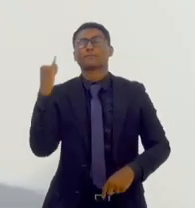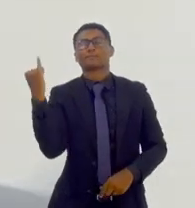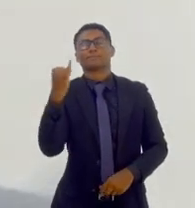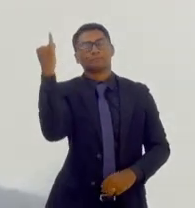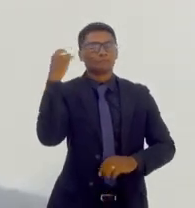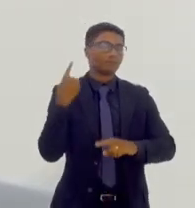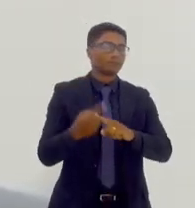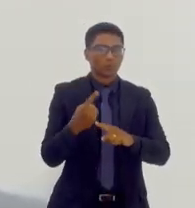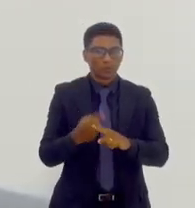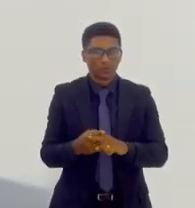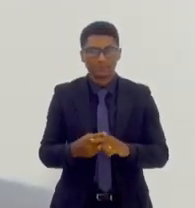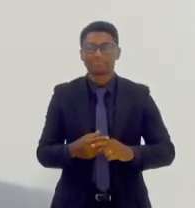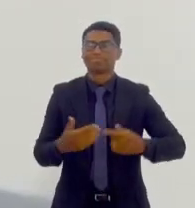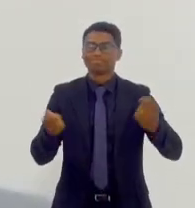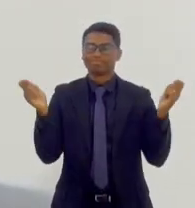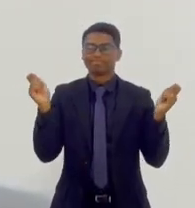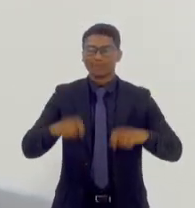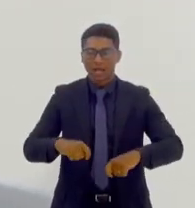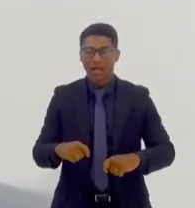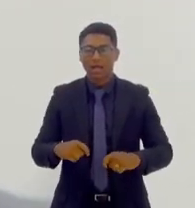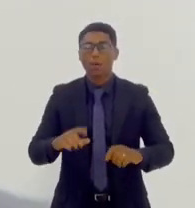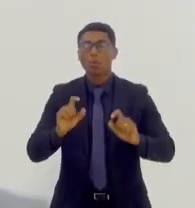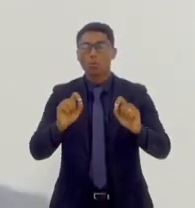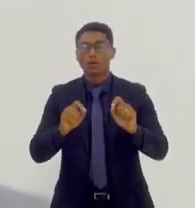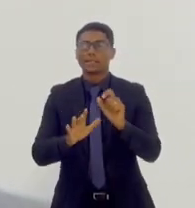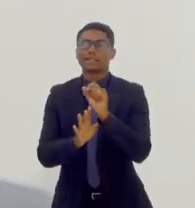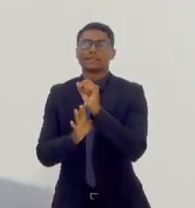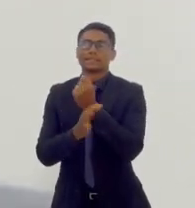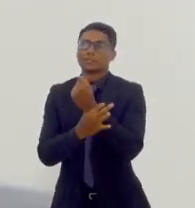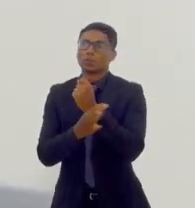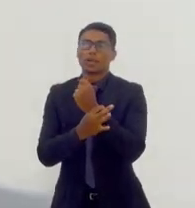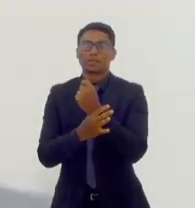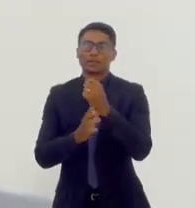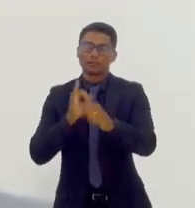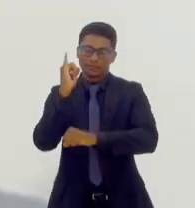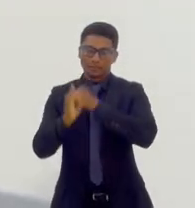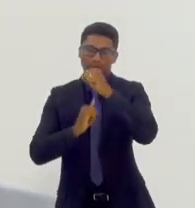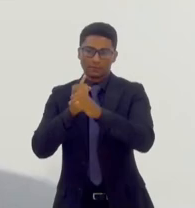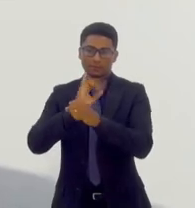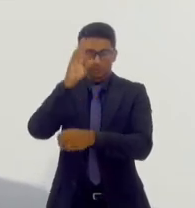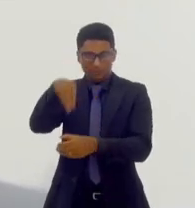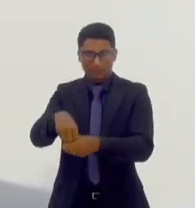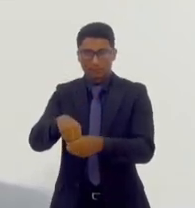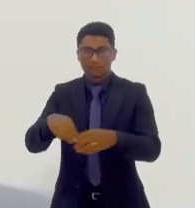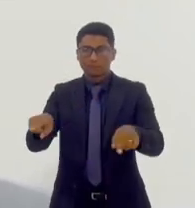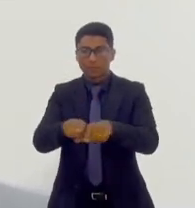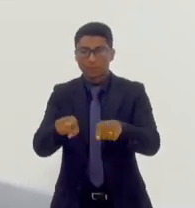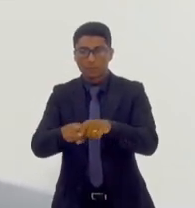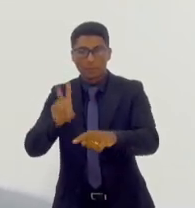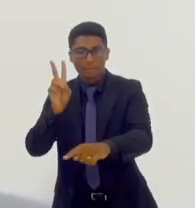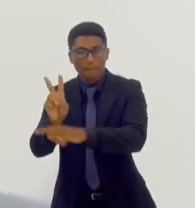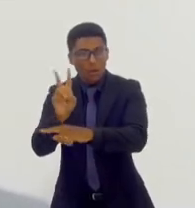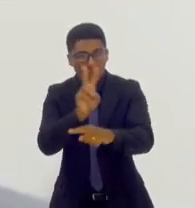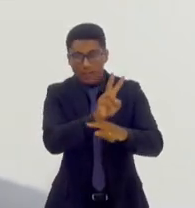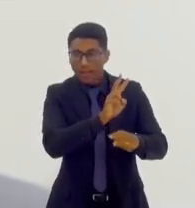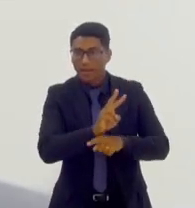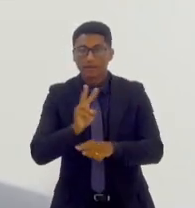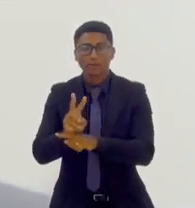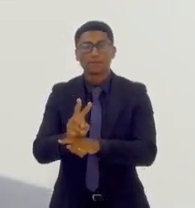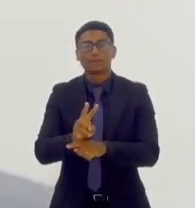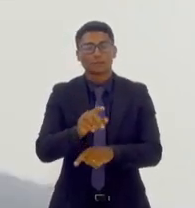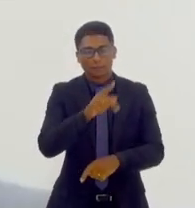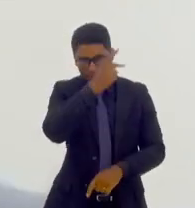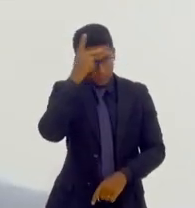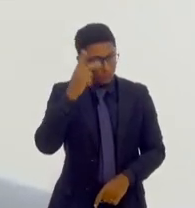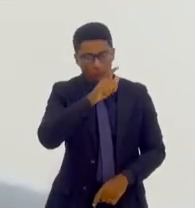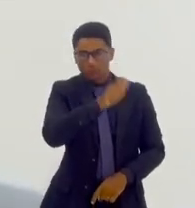a gente cria um ambiente mais saudável nesse mundo virtual, e protege. Protege principalmente a